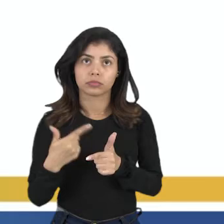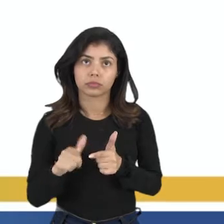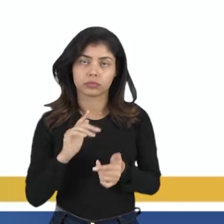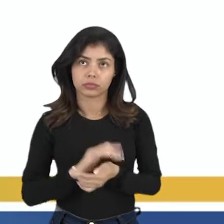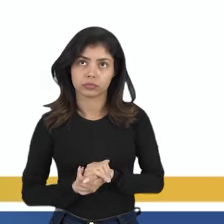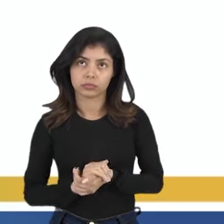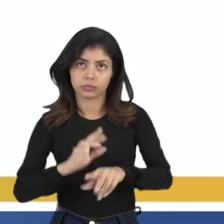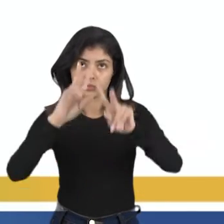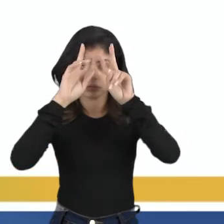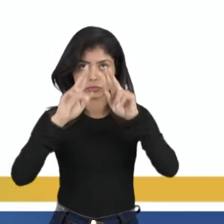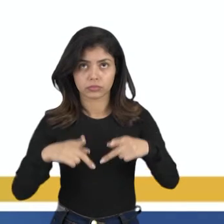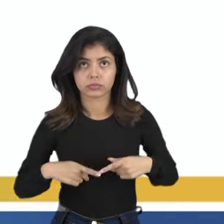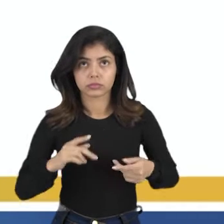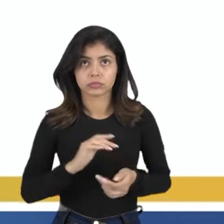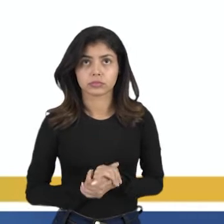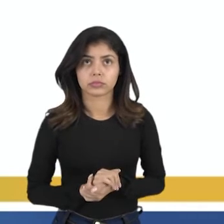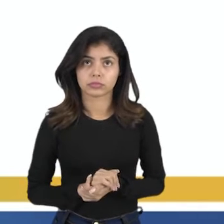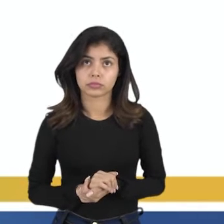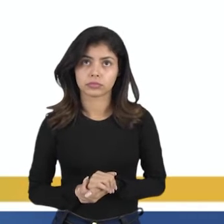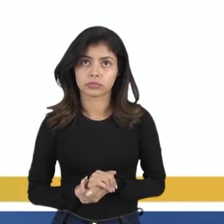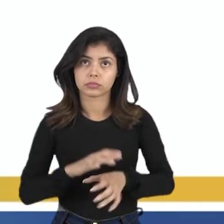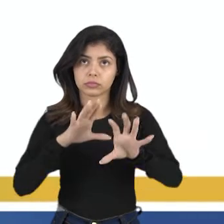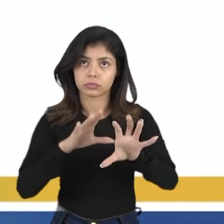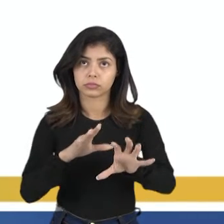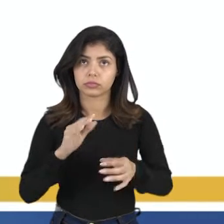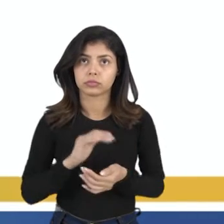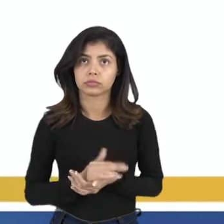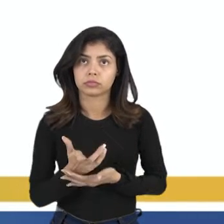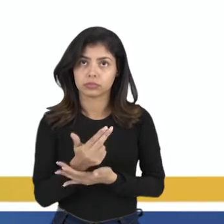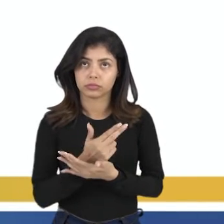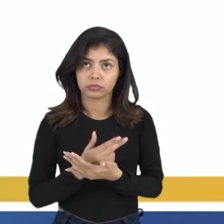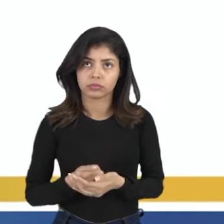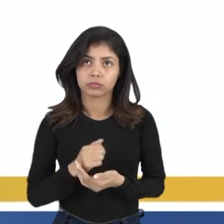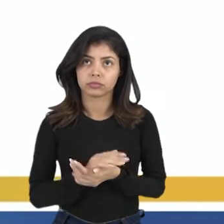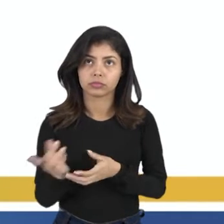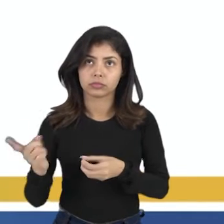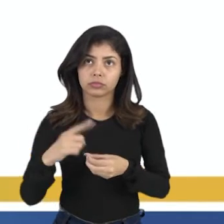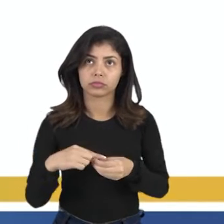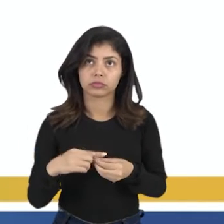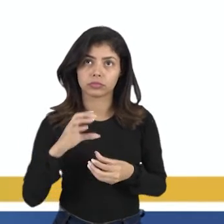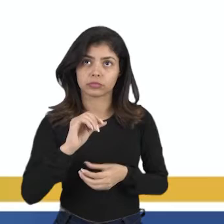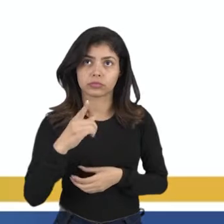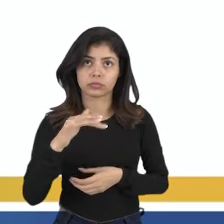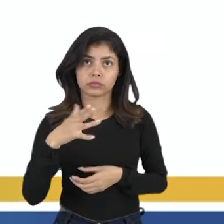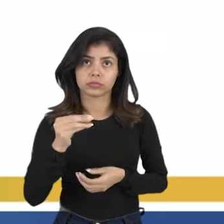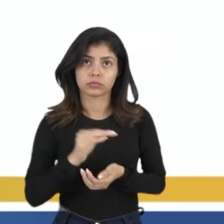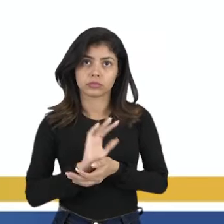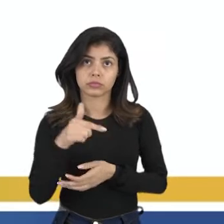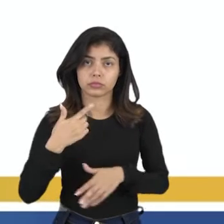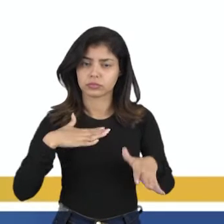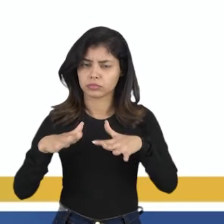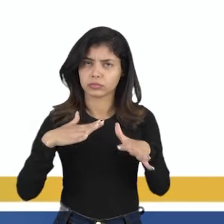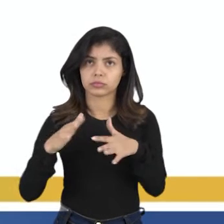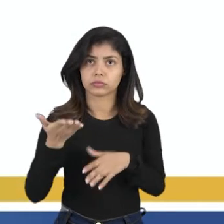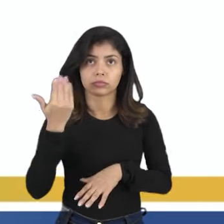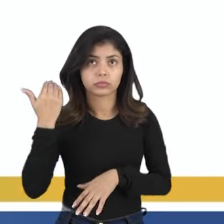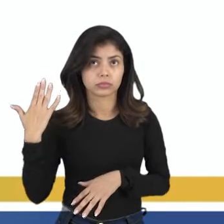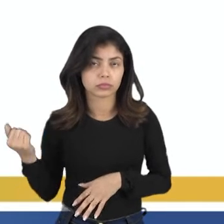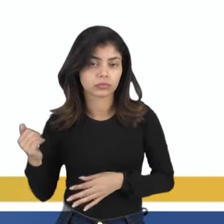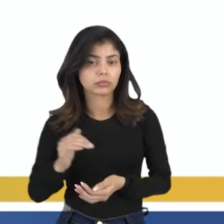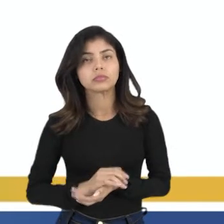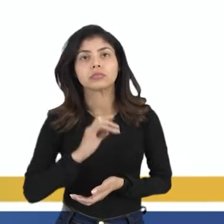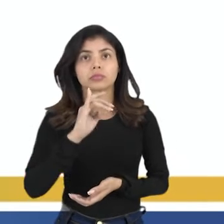e os problemas do ser humano. Esse estilo de arte vem como uma oposição a outro